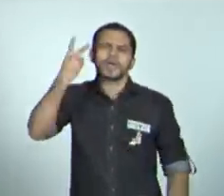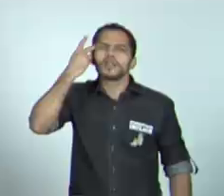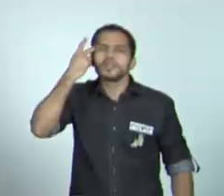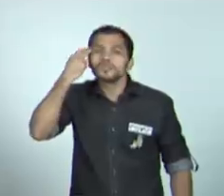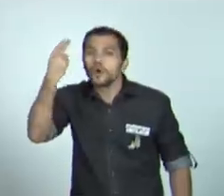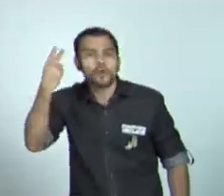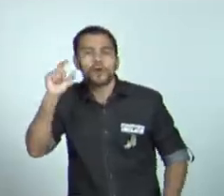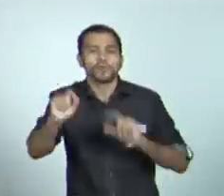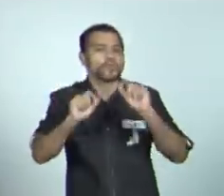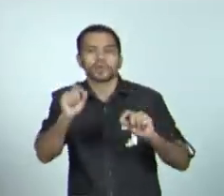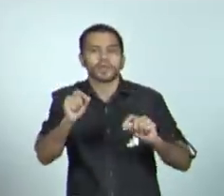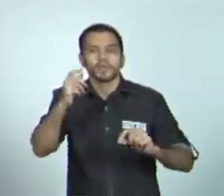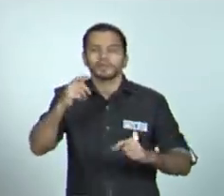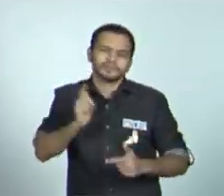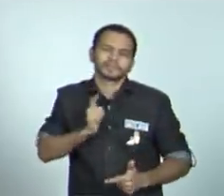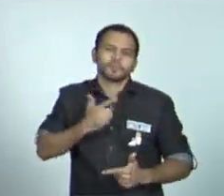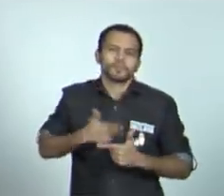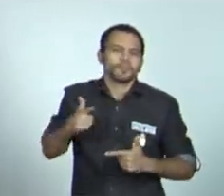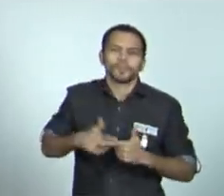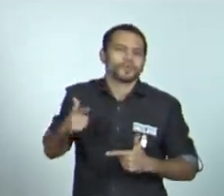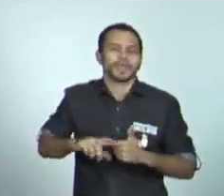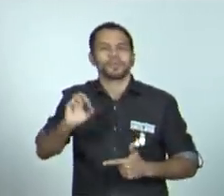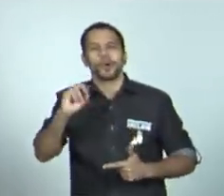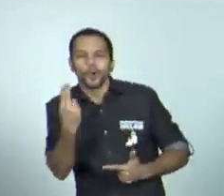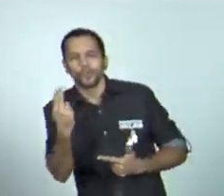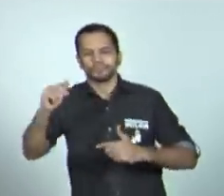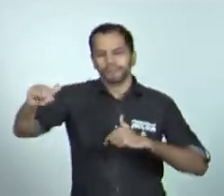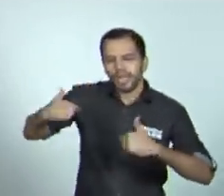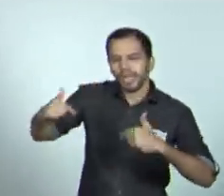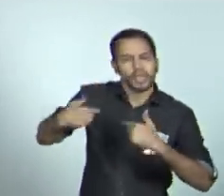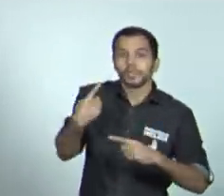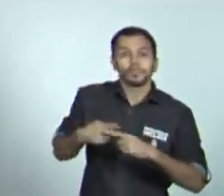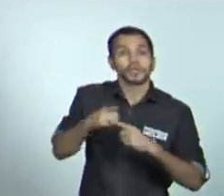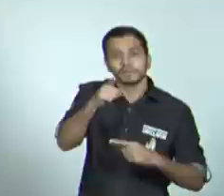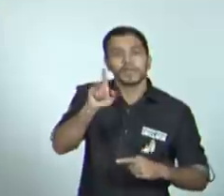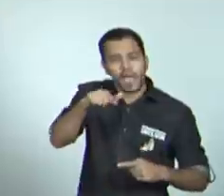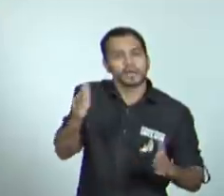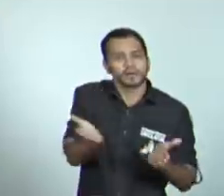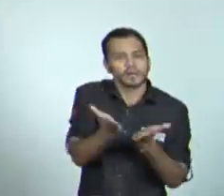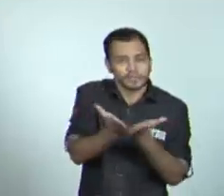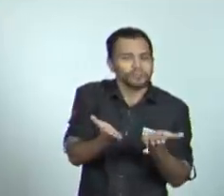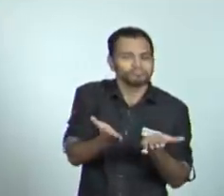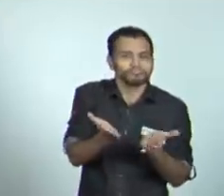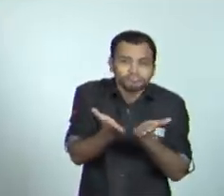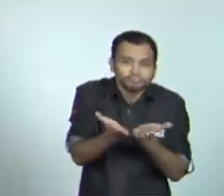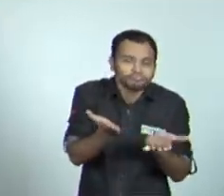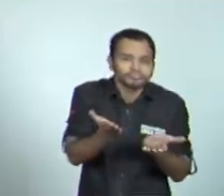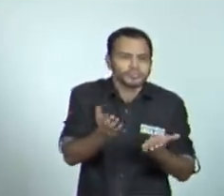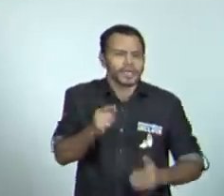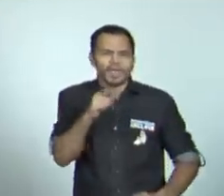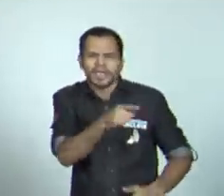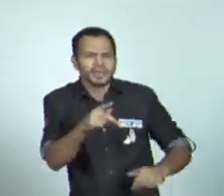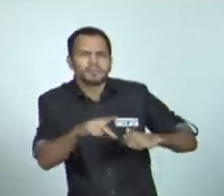função tem ser cristão é natural pastor o pedro foi preso sendo um servo do senhor como é que